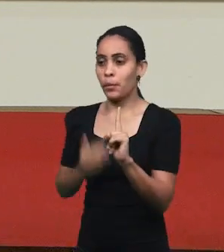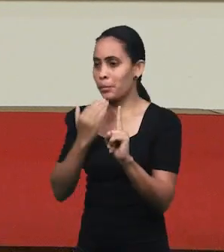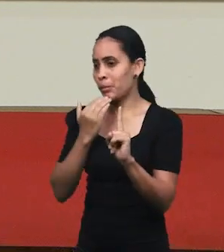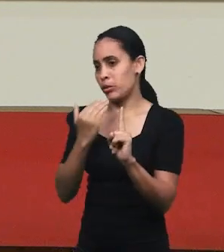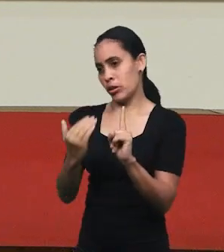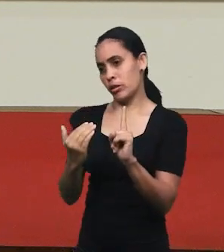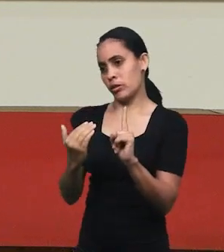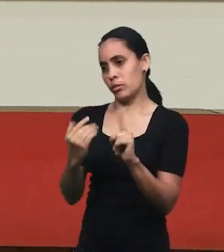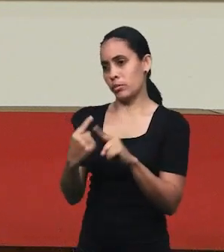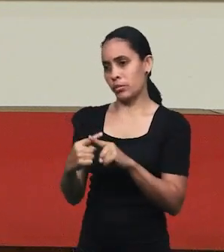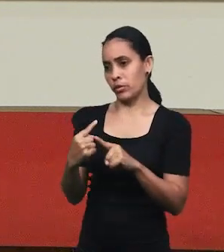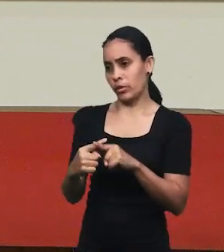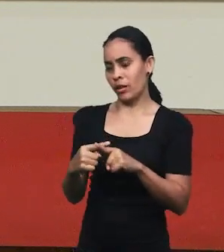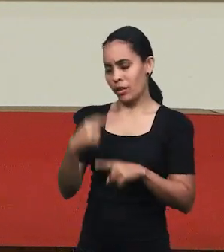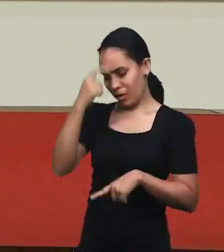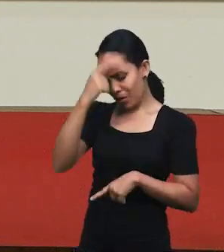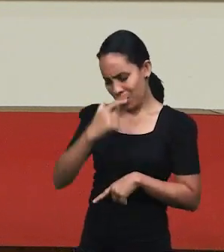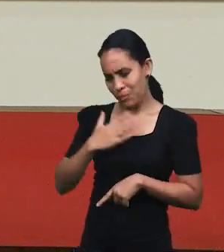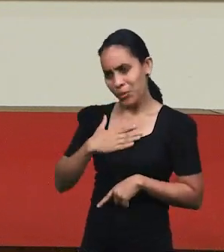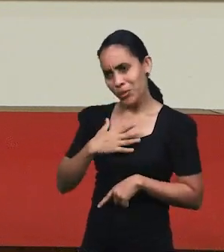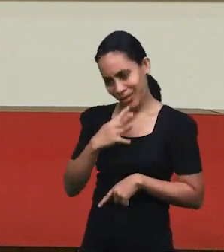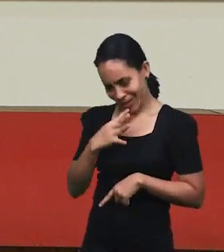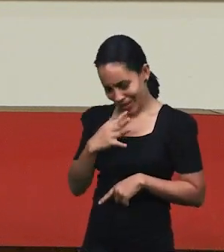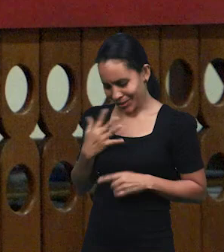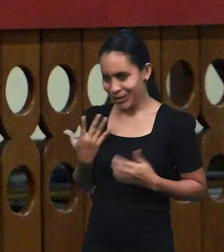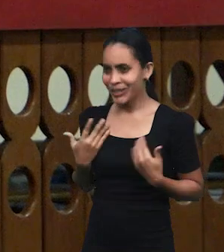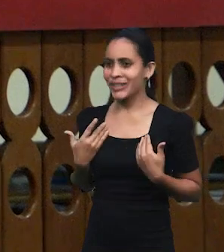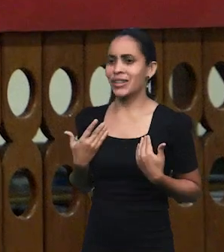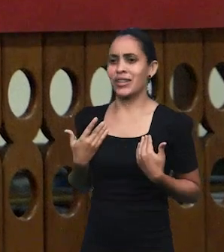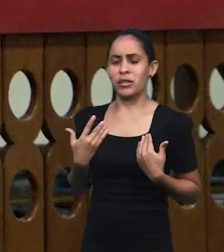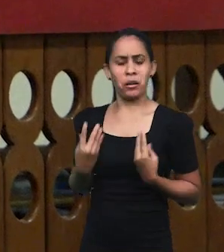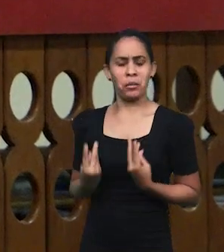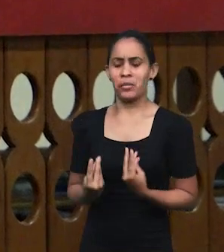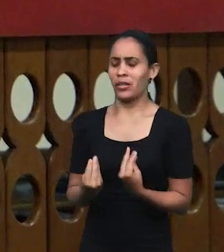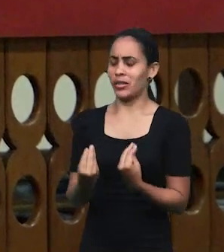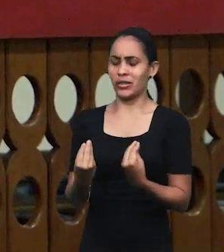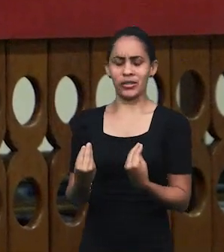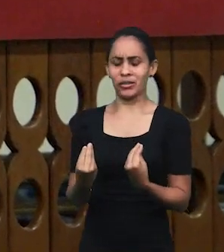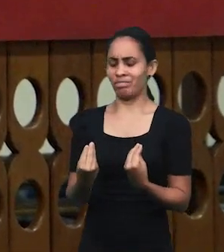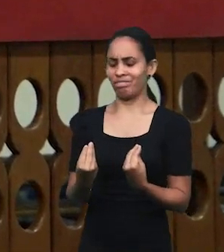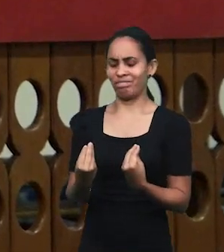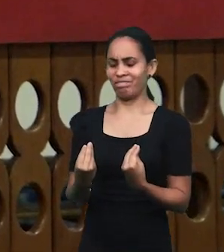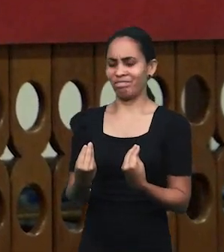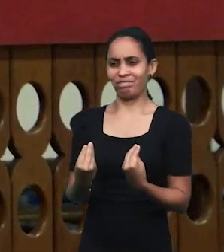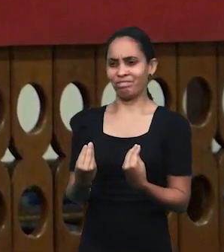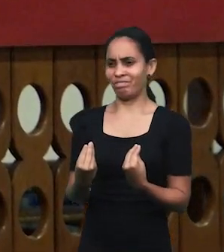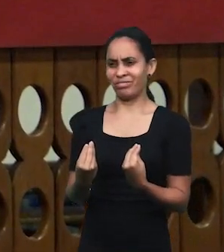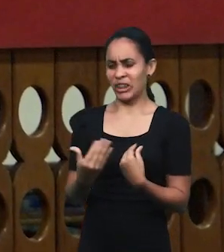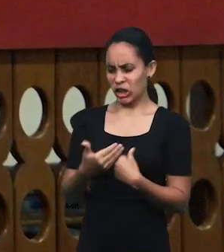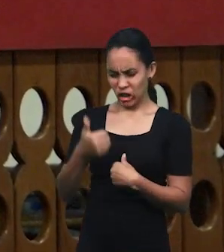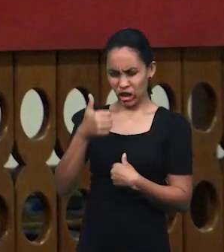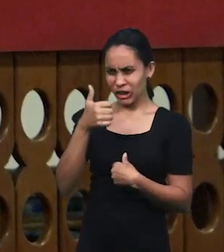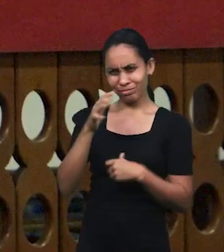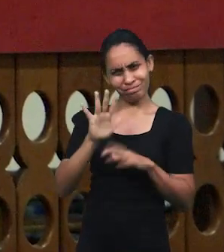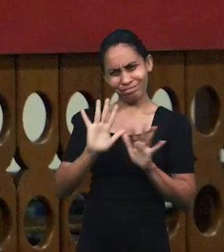contigo pessoalmente pedir, porque é uma coisa, eu me conheço. Eu não sou digno, Senhor.